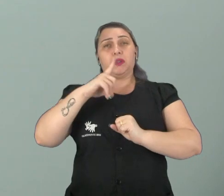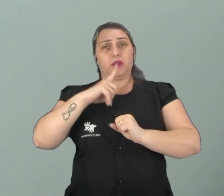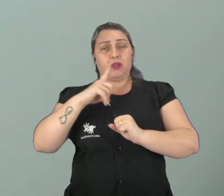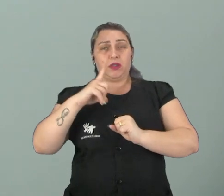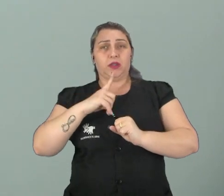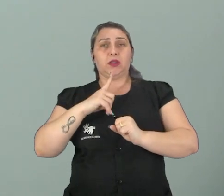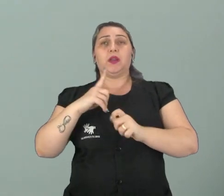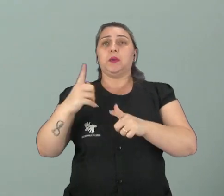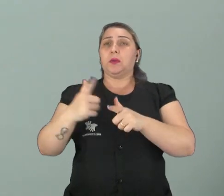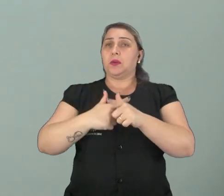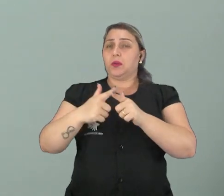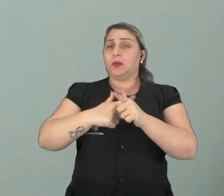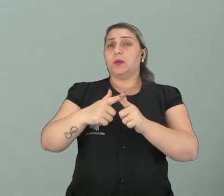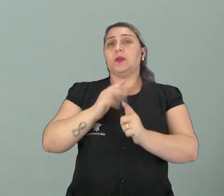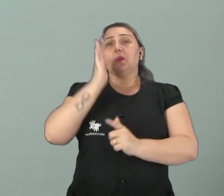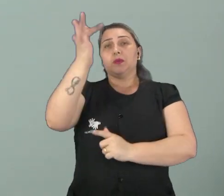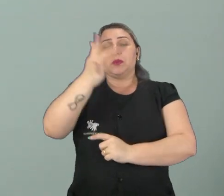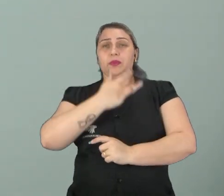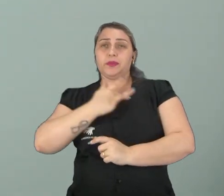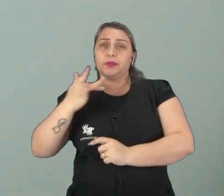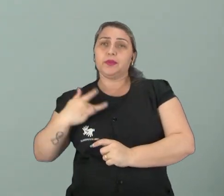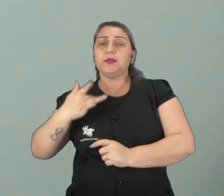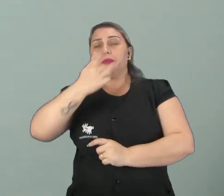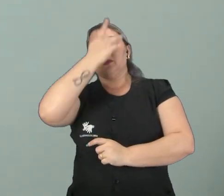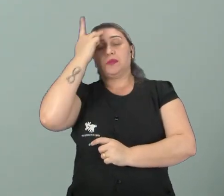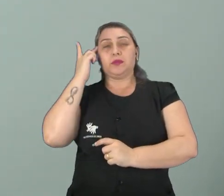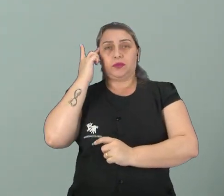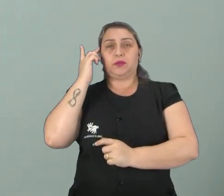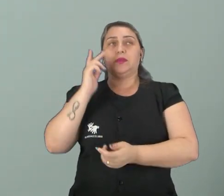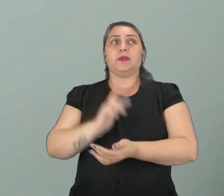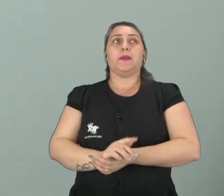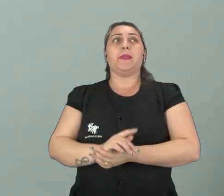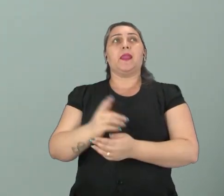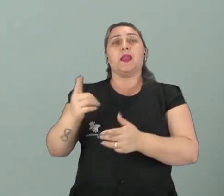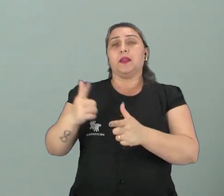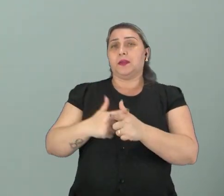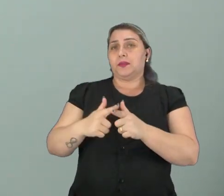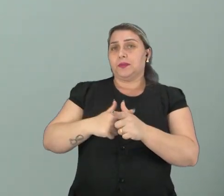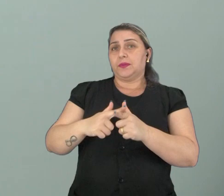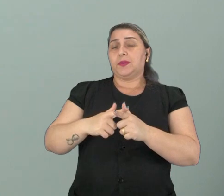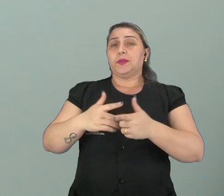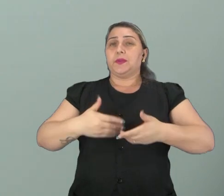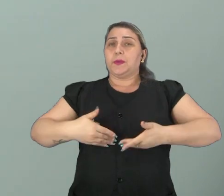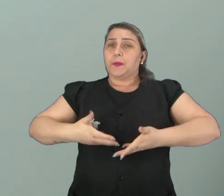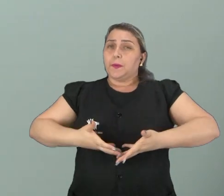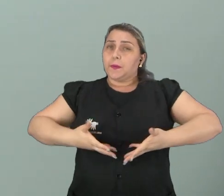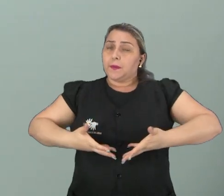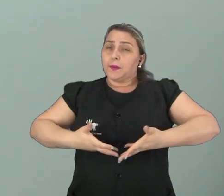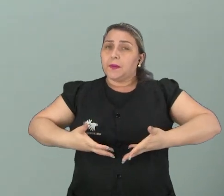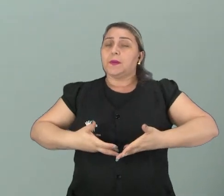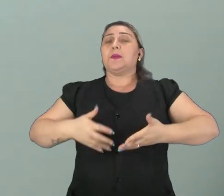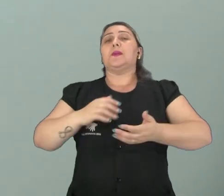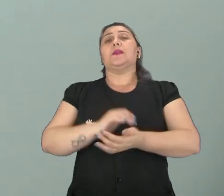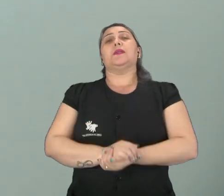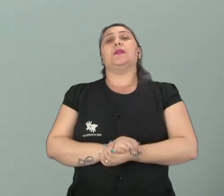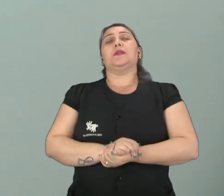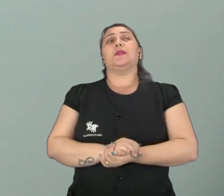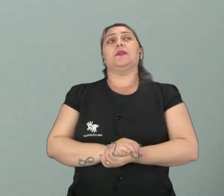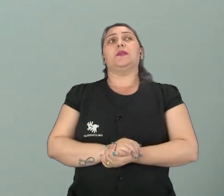bem desagradáveis. Algumas pessoas chegam a comentar que tem problemas no estômago, tem problemas